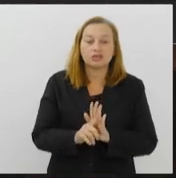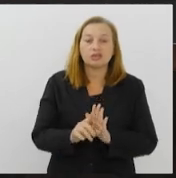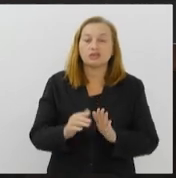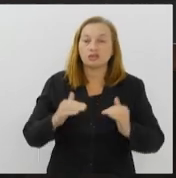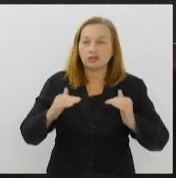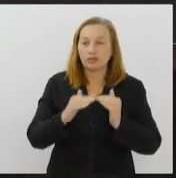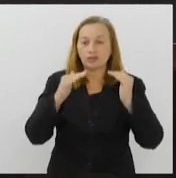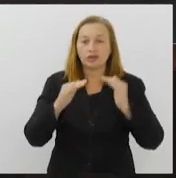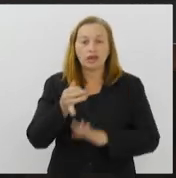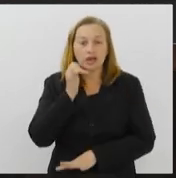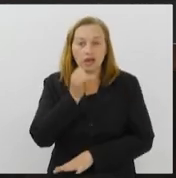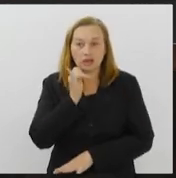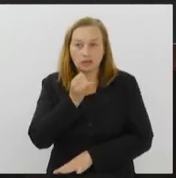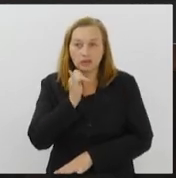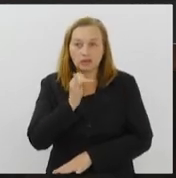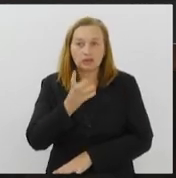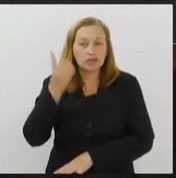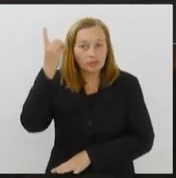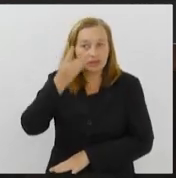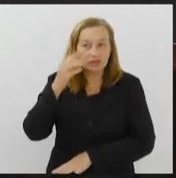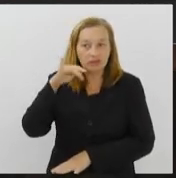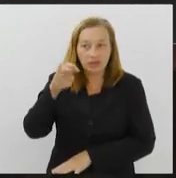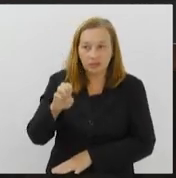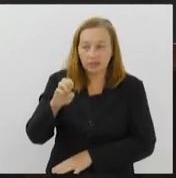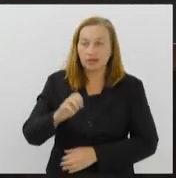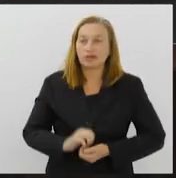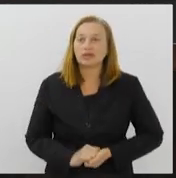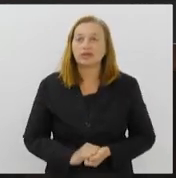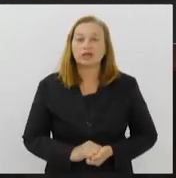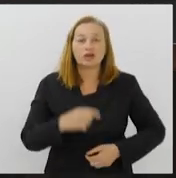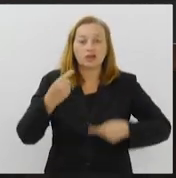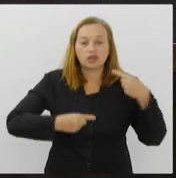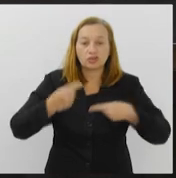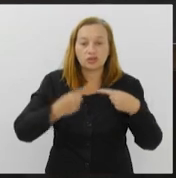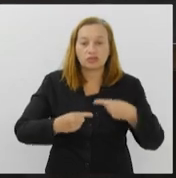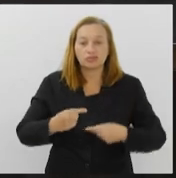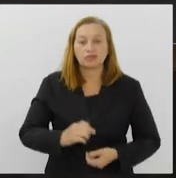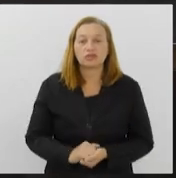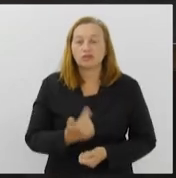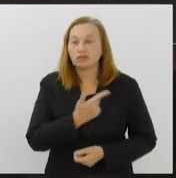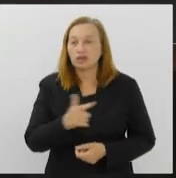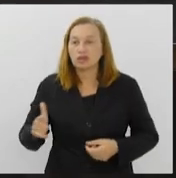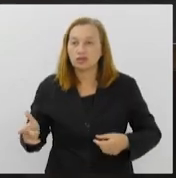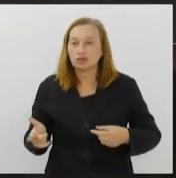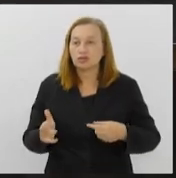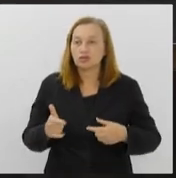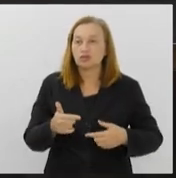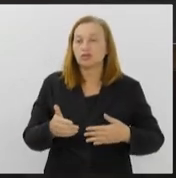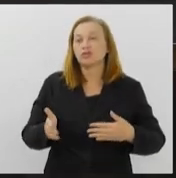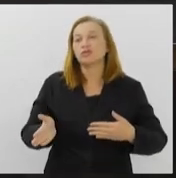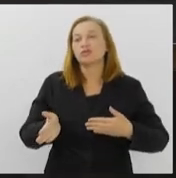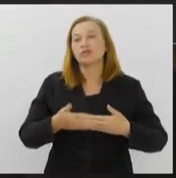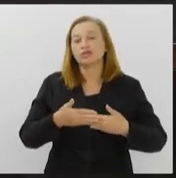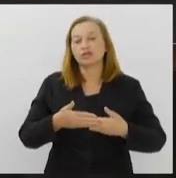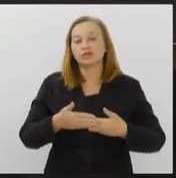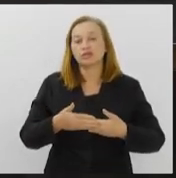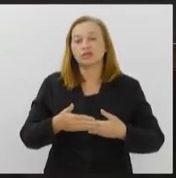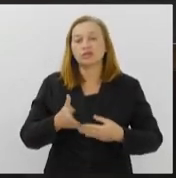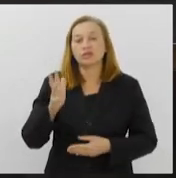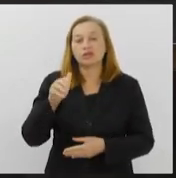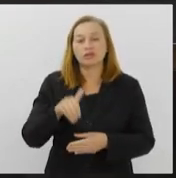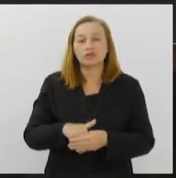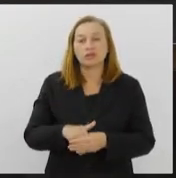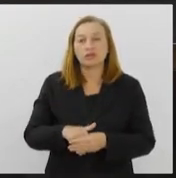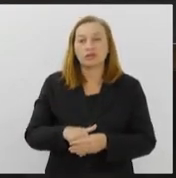favorável. Relator, deputado Felipe Soares. Em discussão, não havendo quem queira discutir, encerrada a